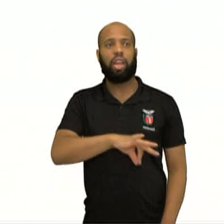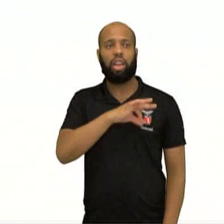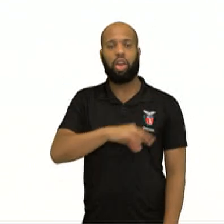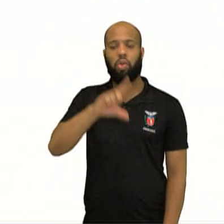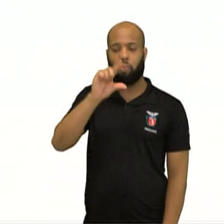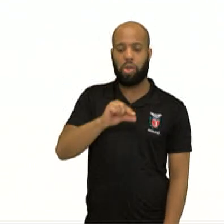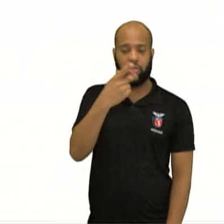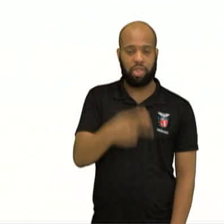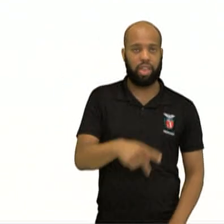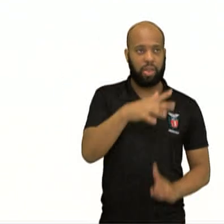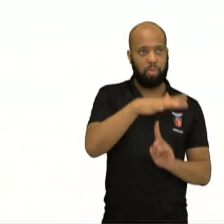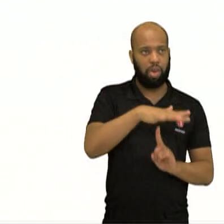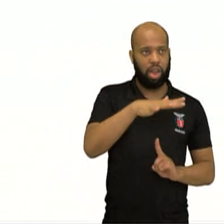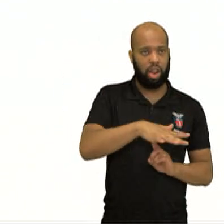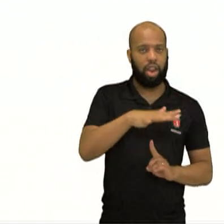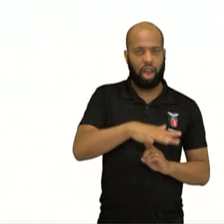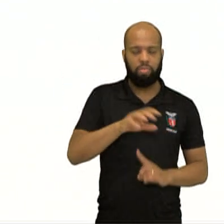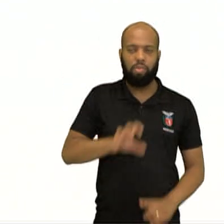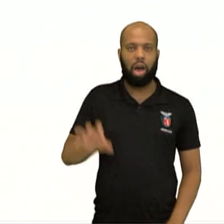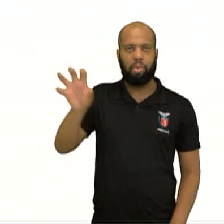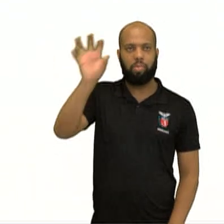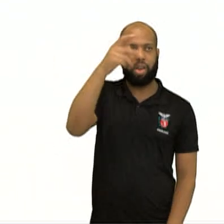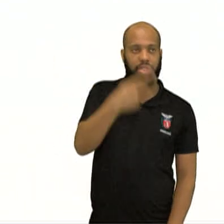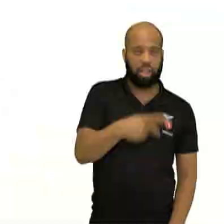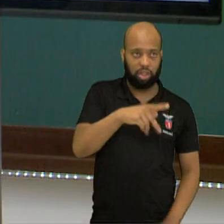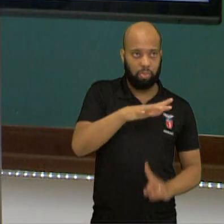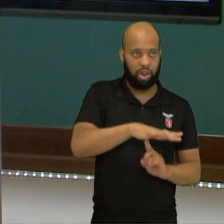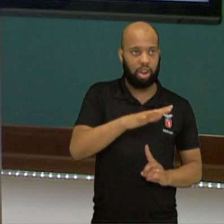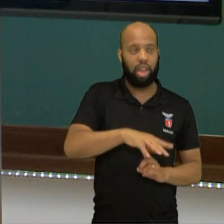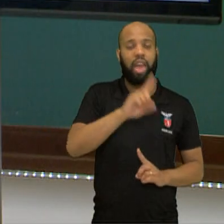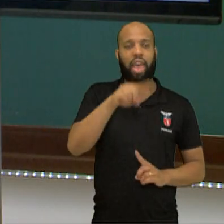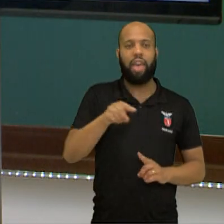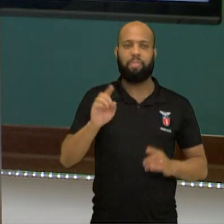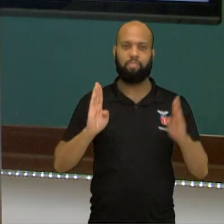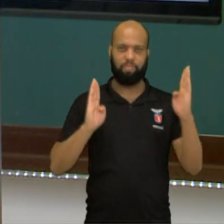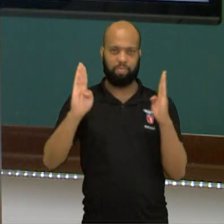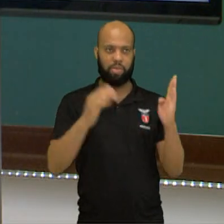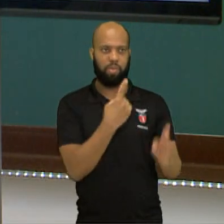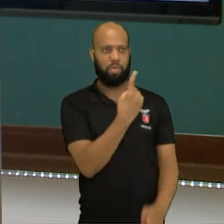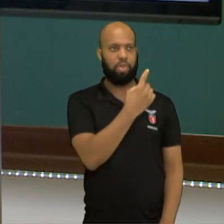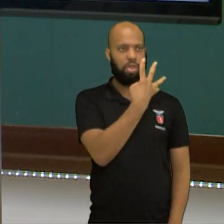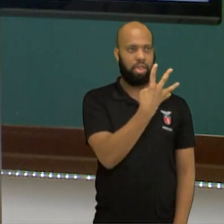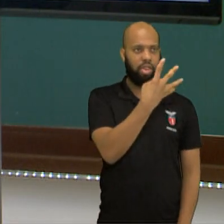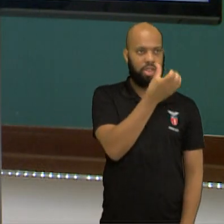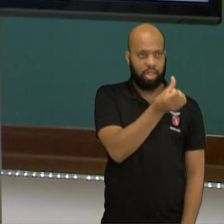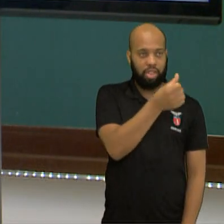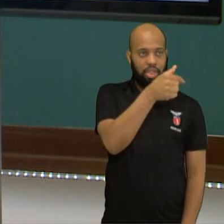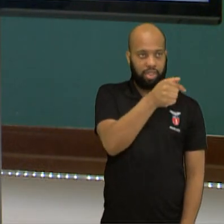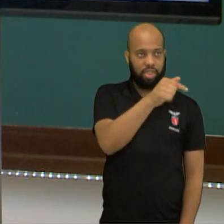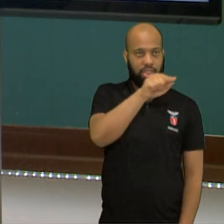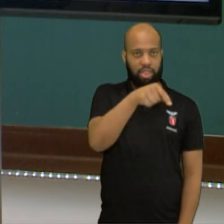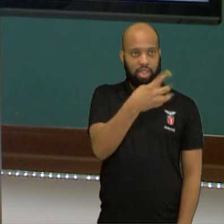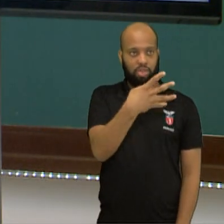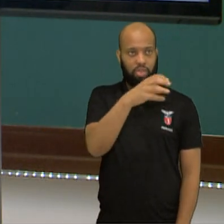no Paraná, o salário mínimo regional do Paraná atual, ele varia de R$